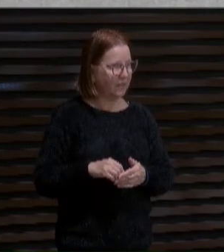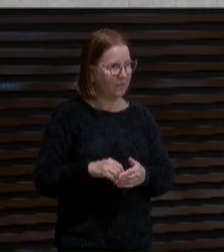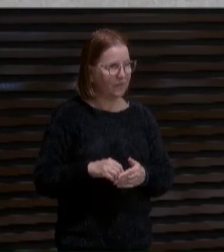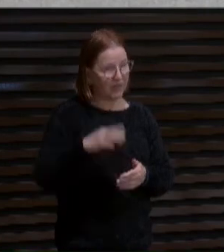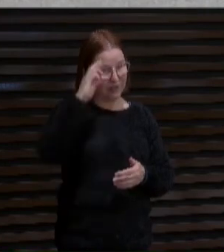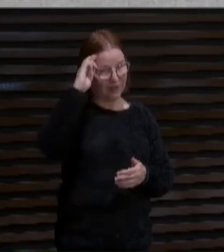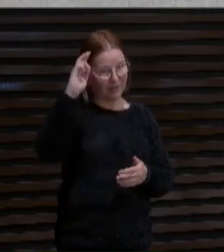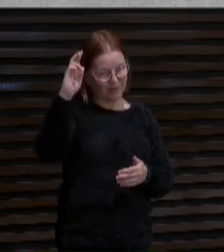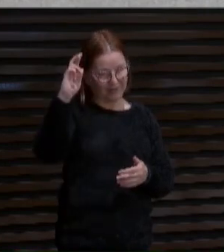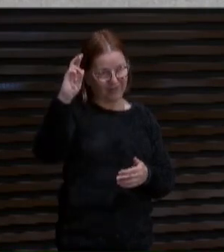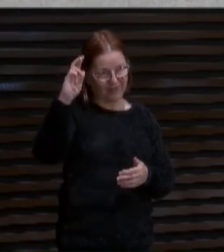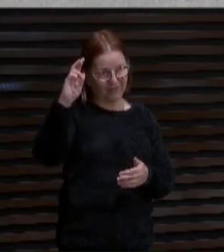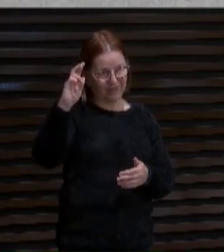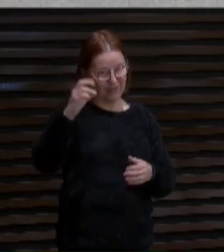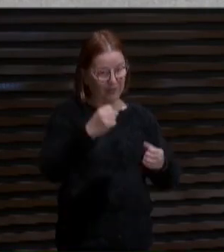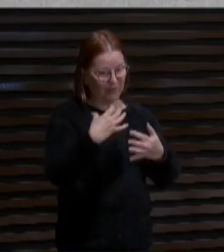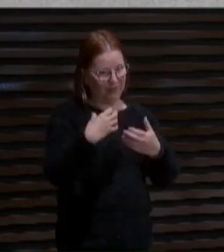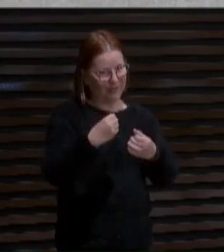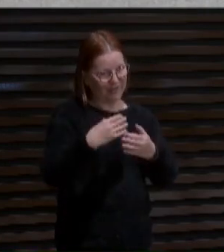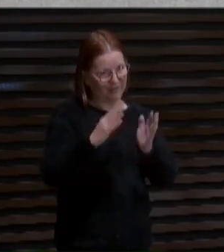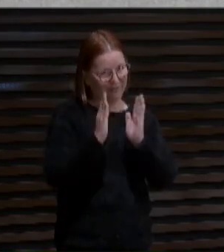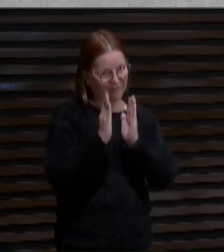nos trates nesse assunto vamos orar